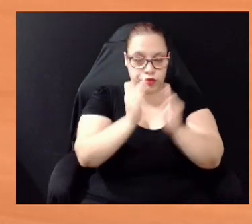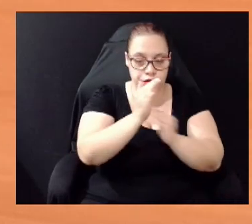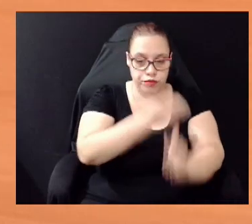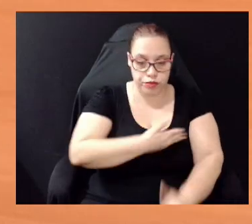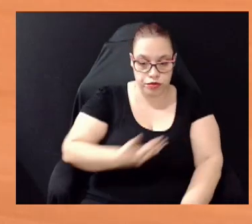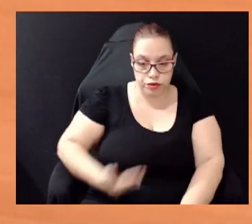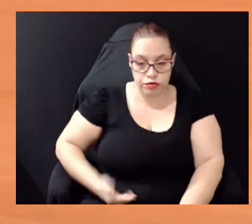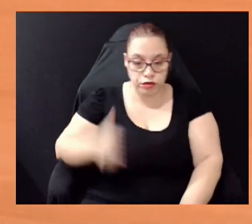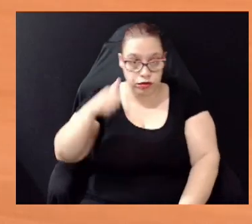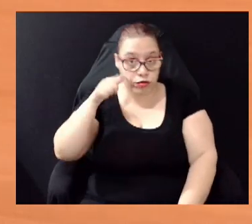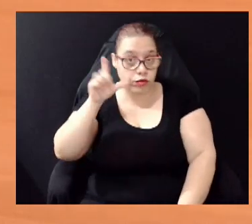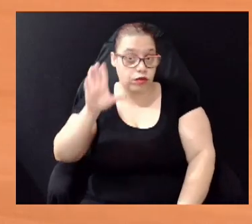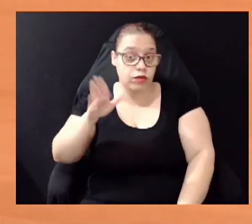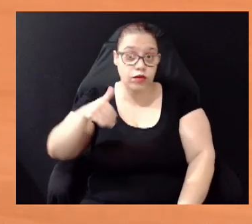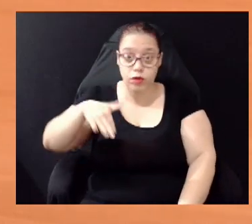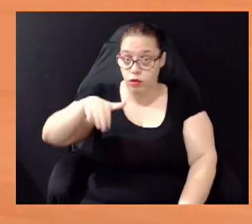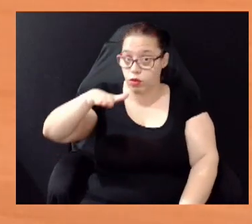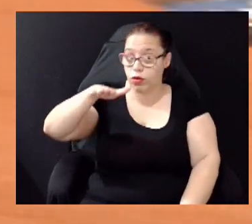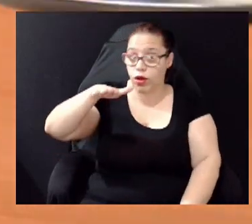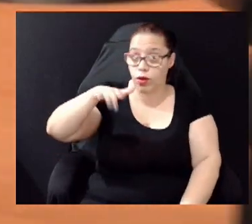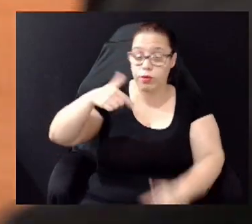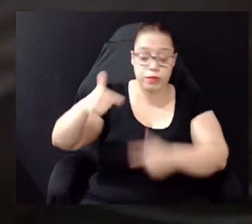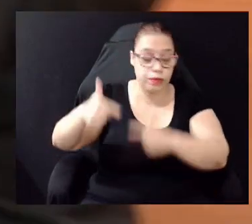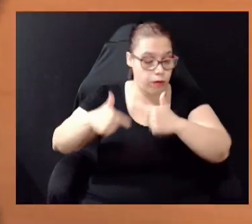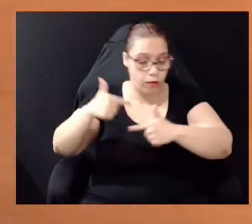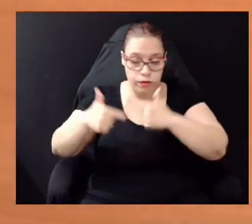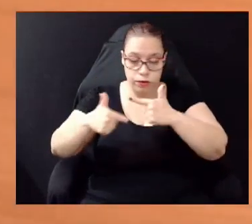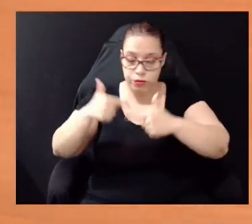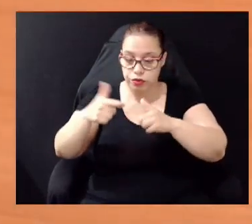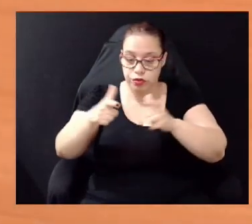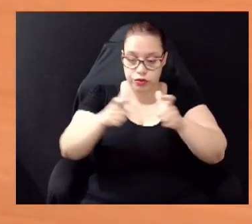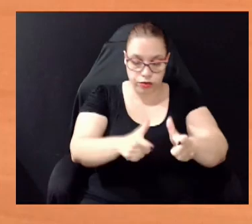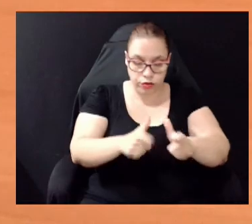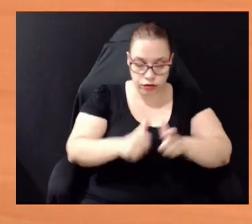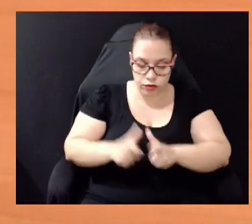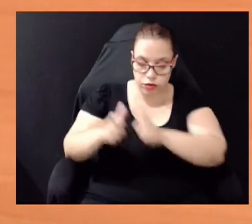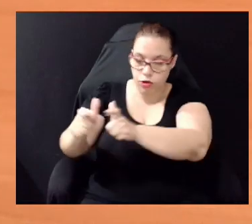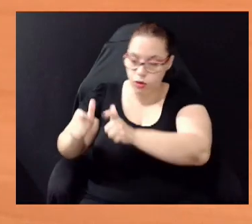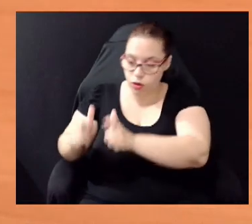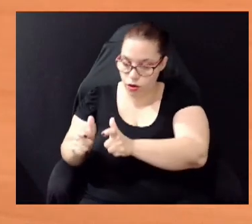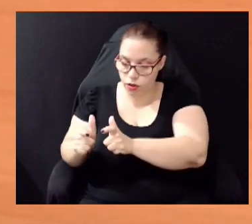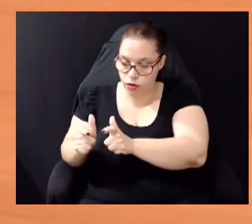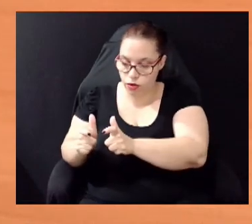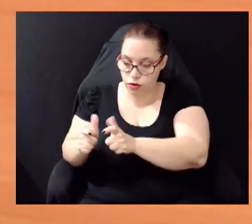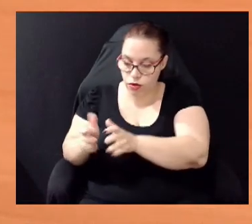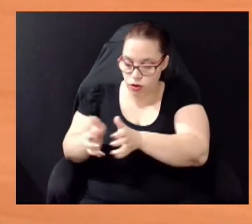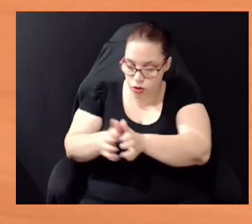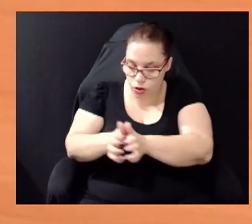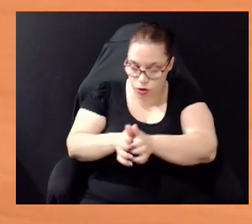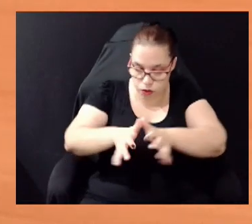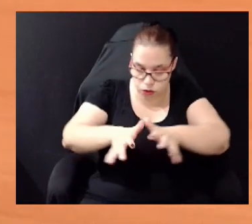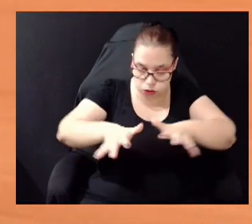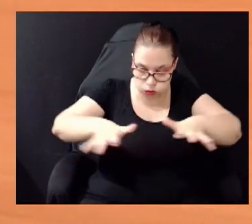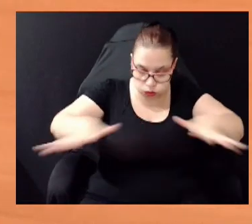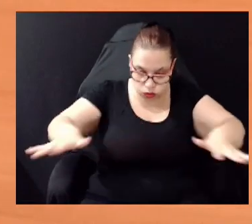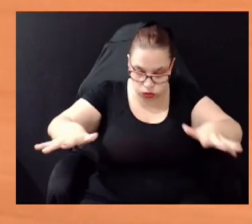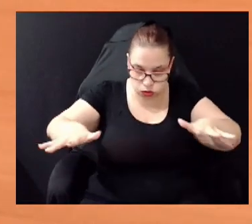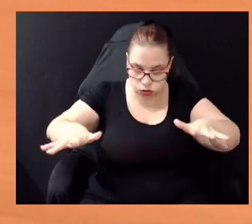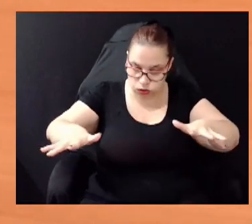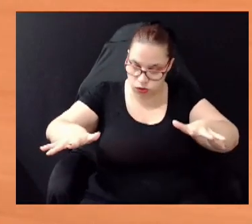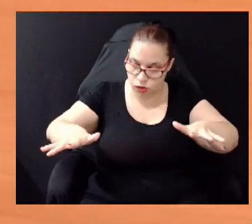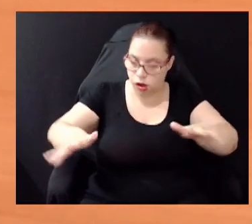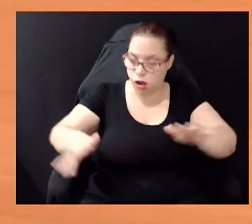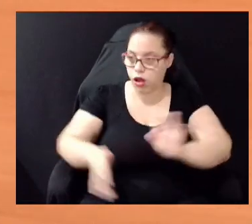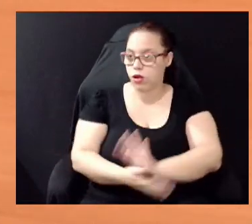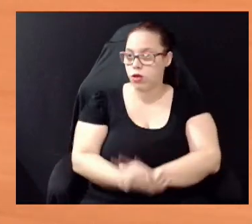ter mais trabalhadoras nesses espaços. A gente tem que fazer uma ampla divulgação desses espaços, inclusive essa